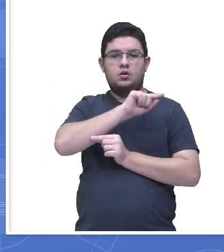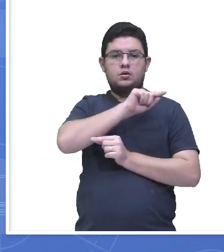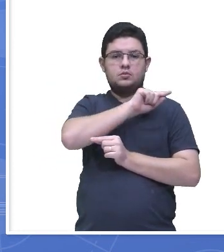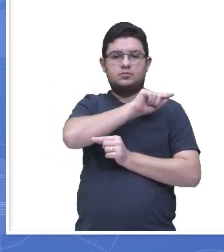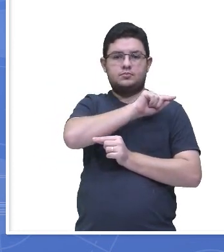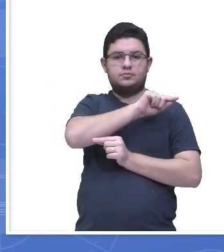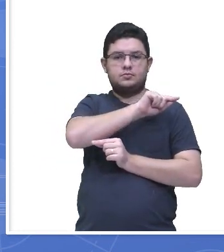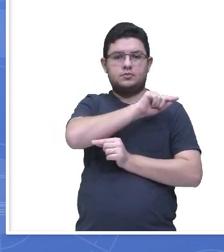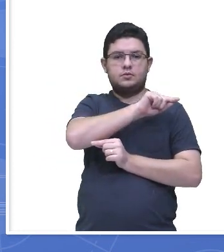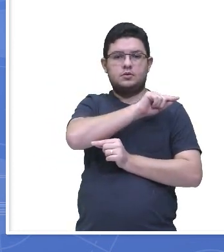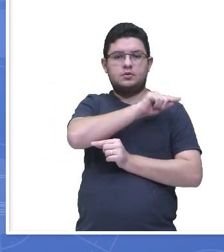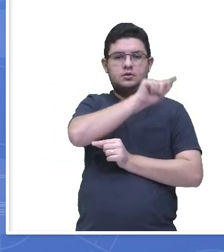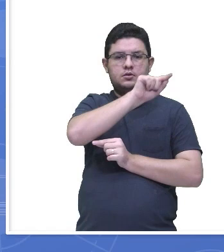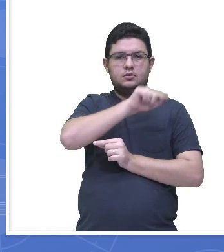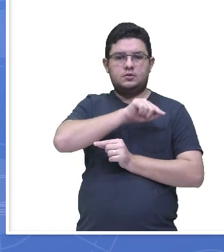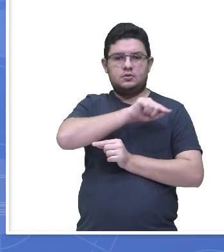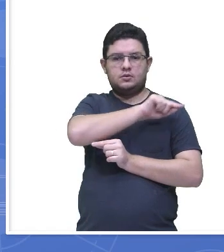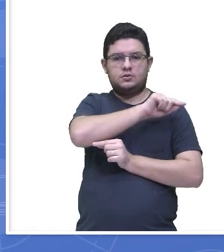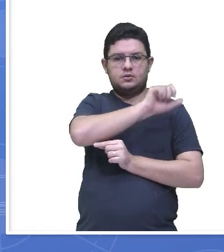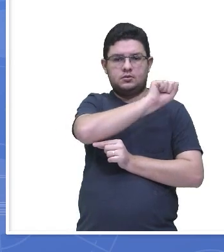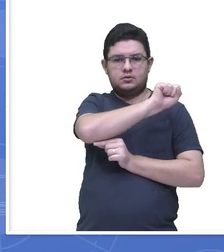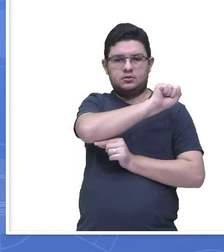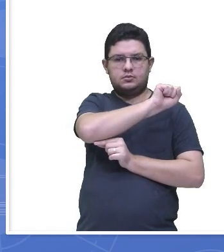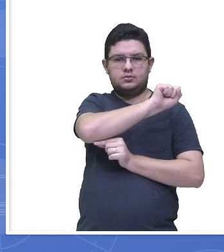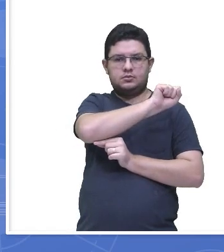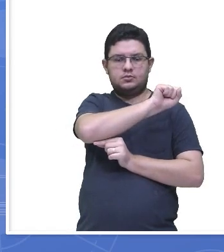sobre ΔT.